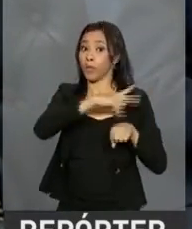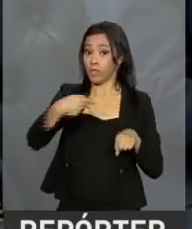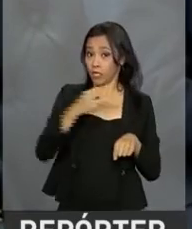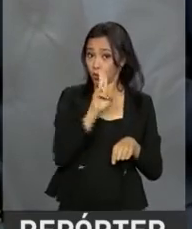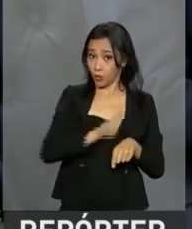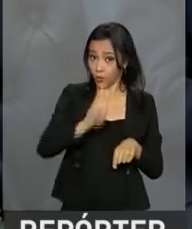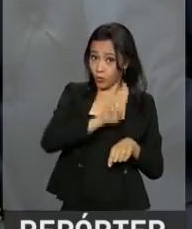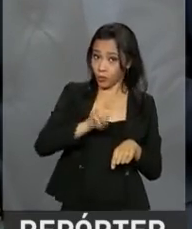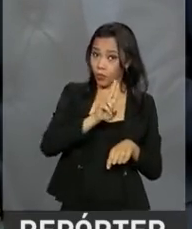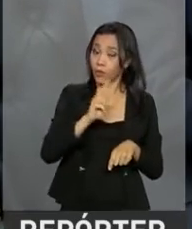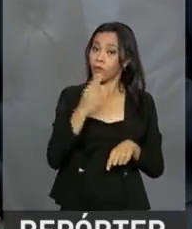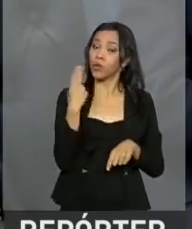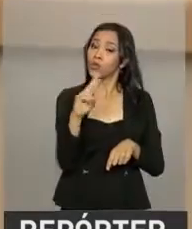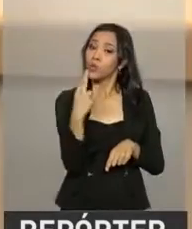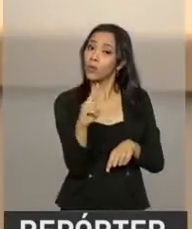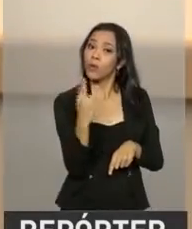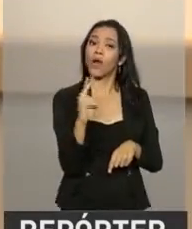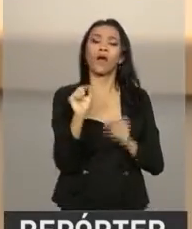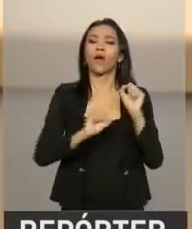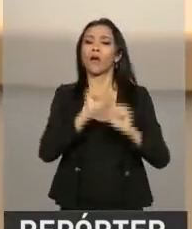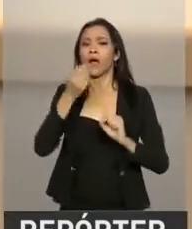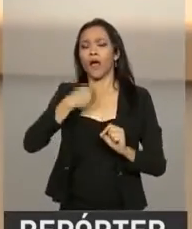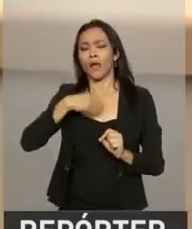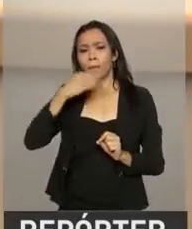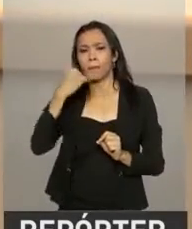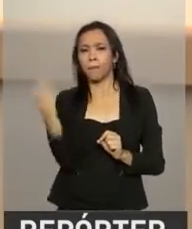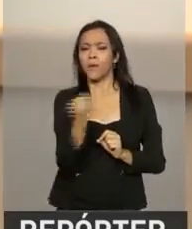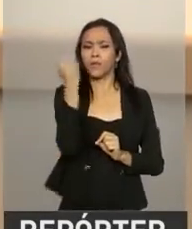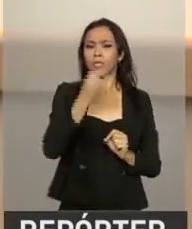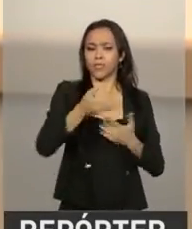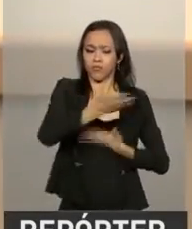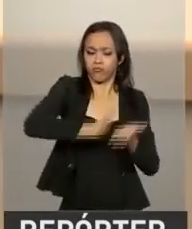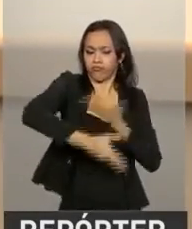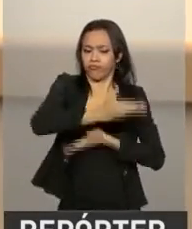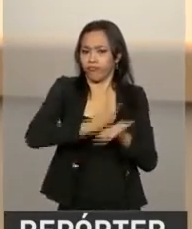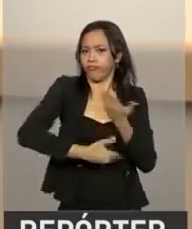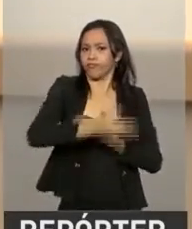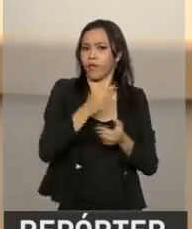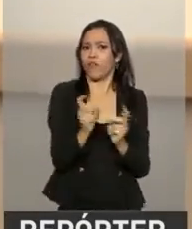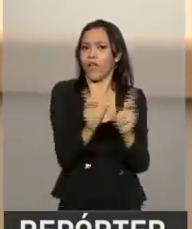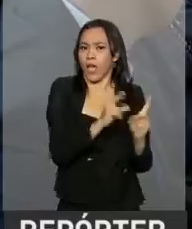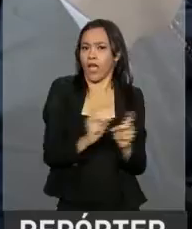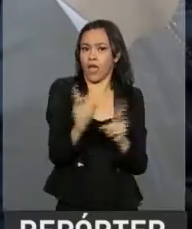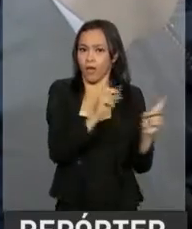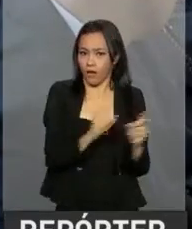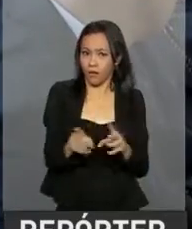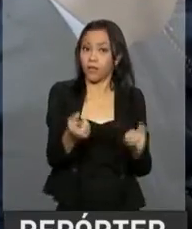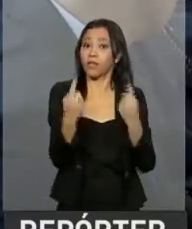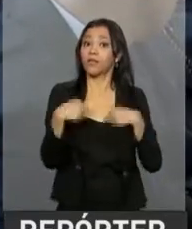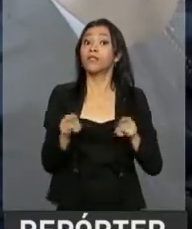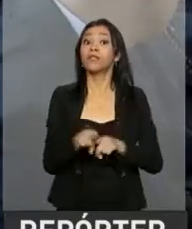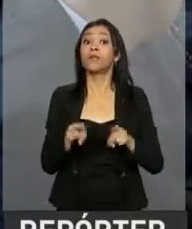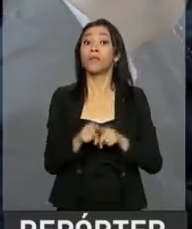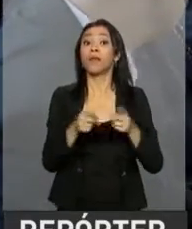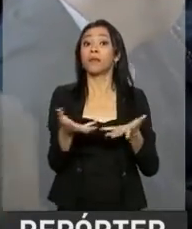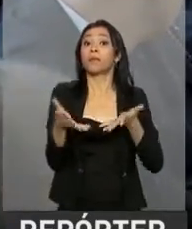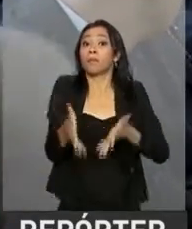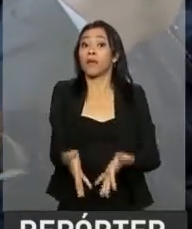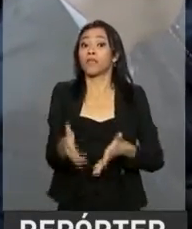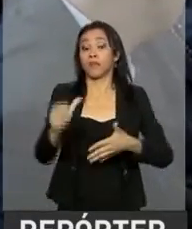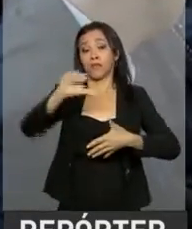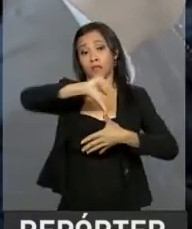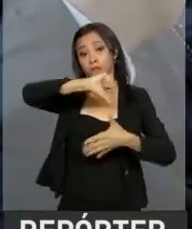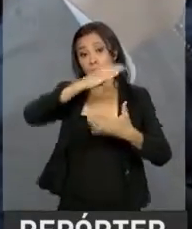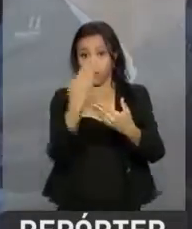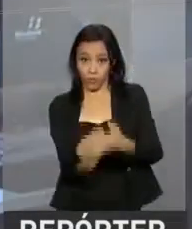conversaram sobre a importância de fortalecer as relações entre Brasil e Uruguai e também sobre a integração e queda de barreiras